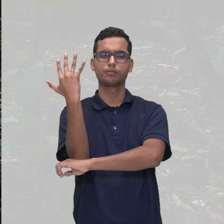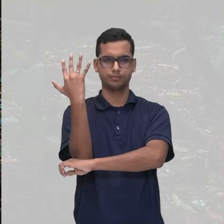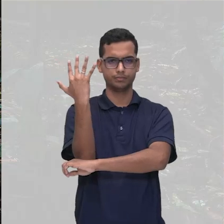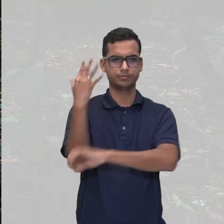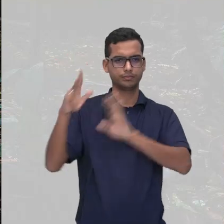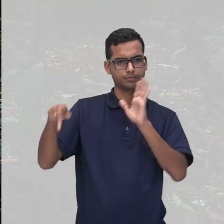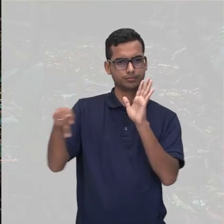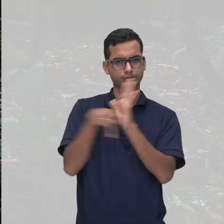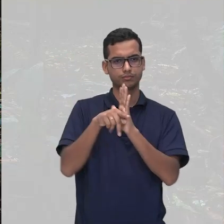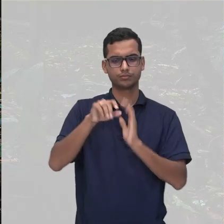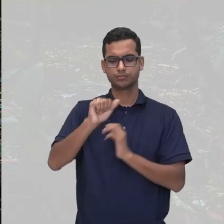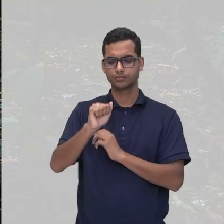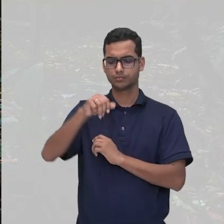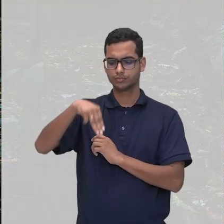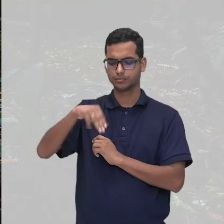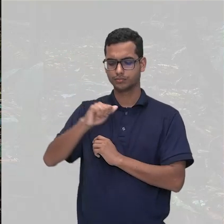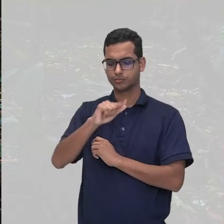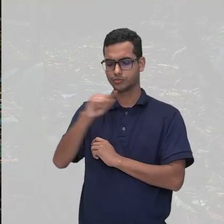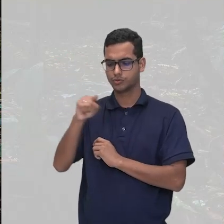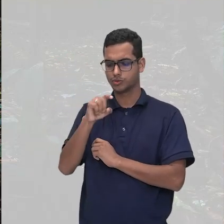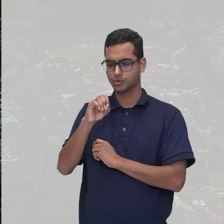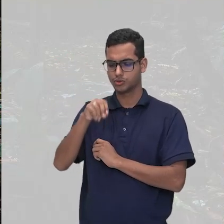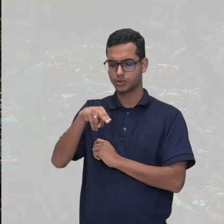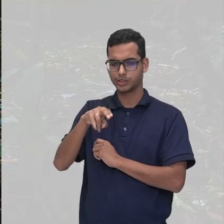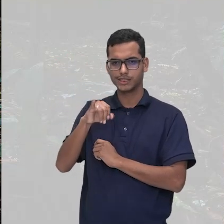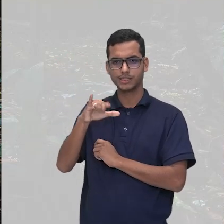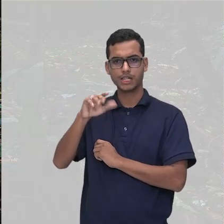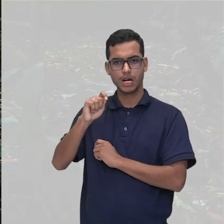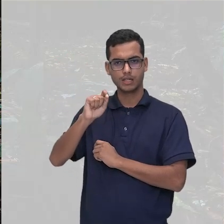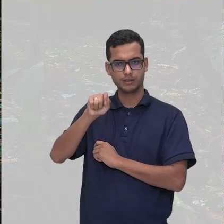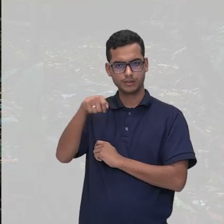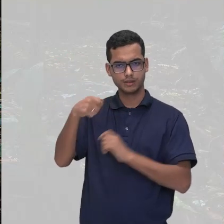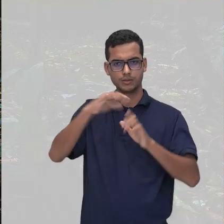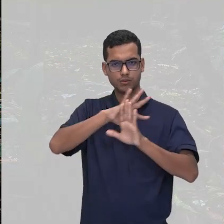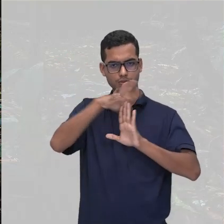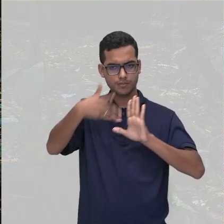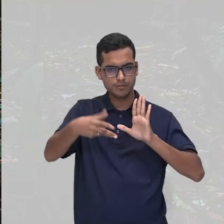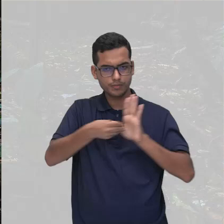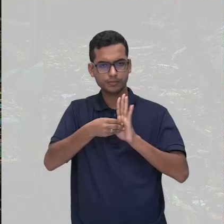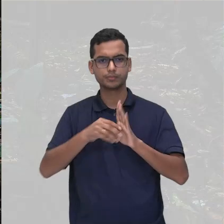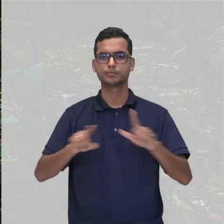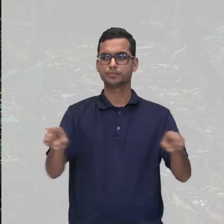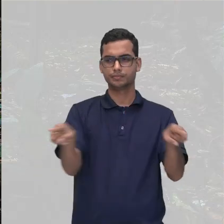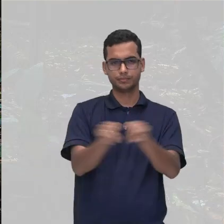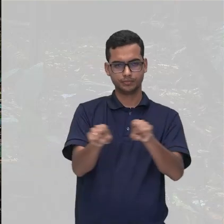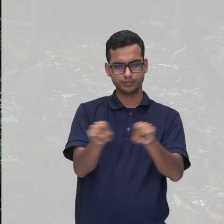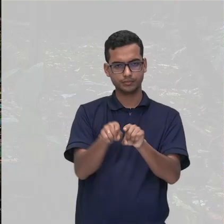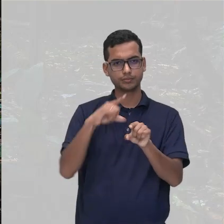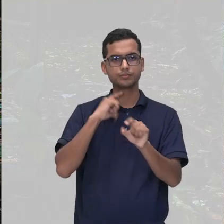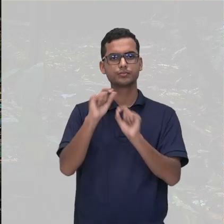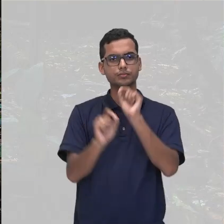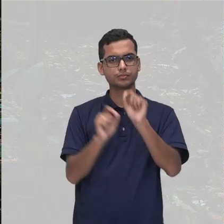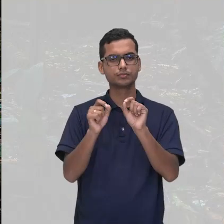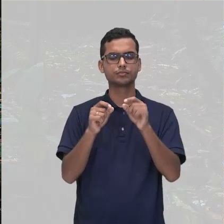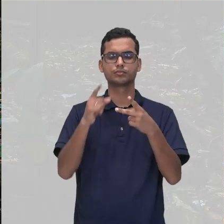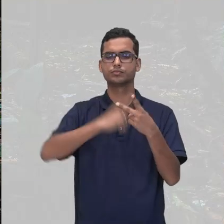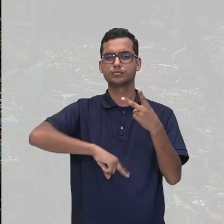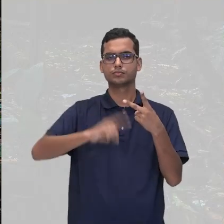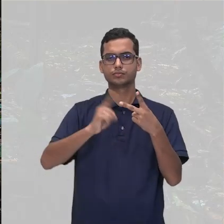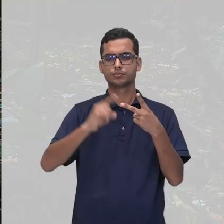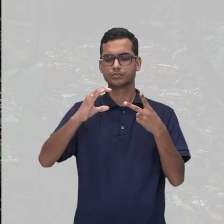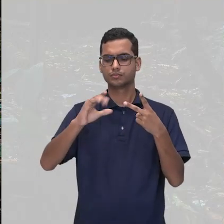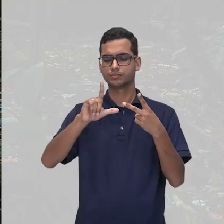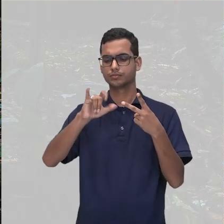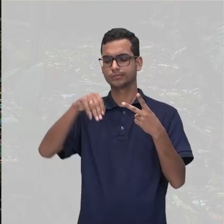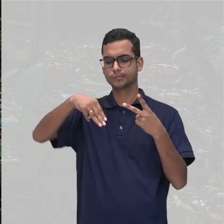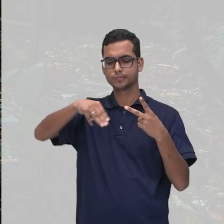alguns aspectos, vamos passar também sobre os aspectos relacionados à questão climática, para a gente entender